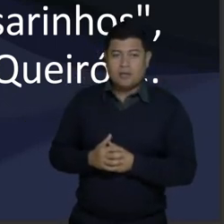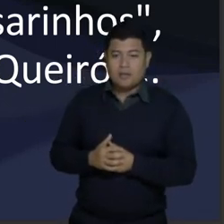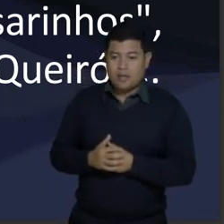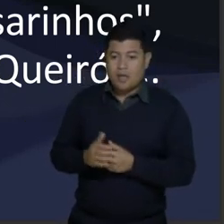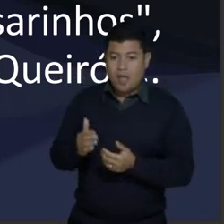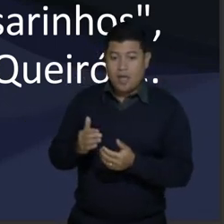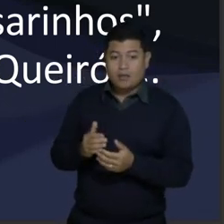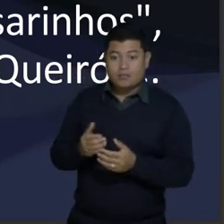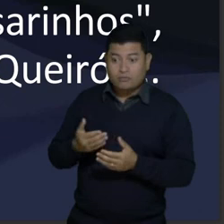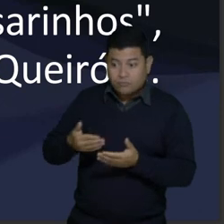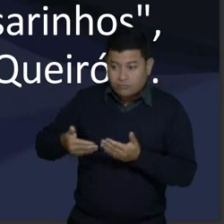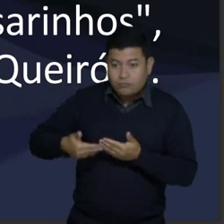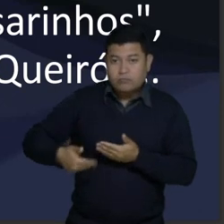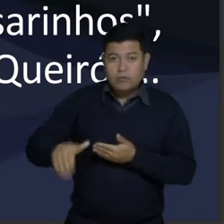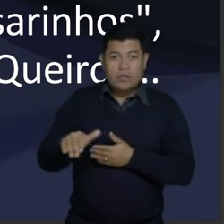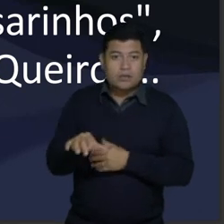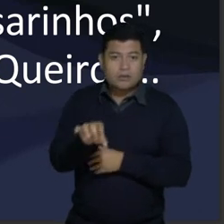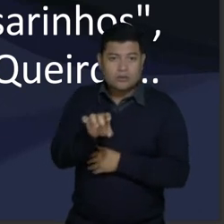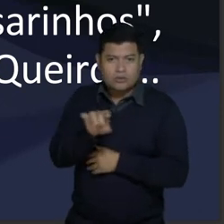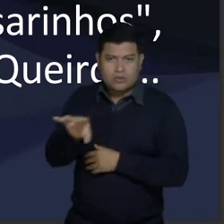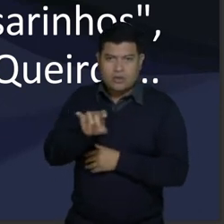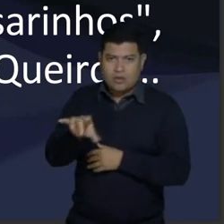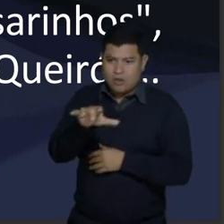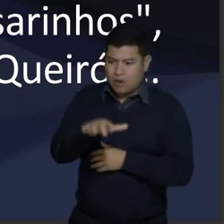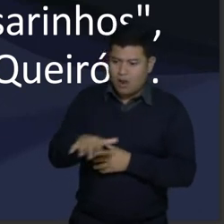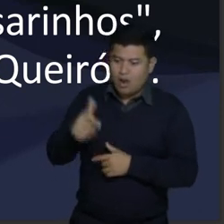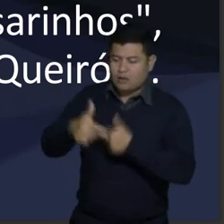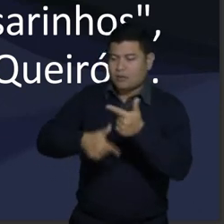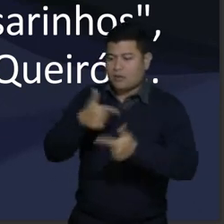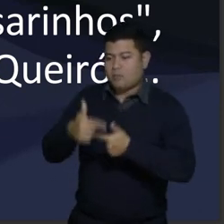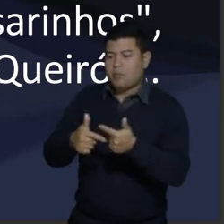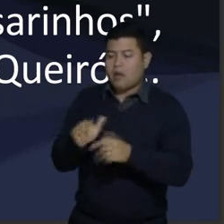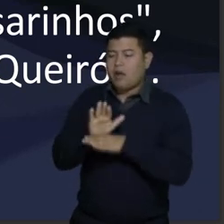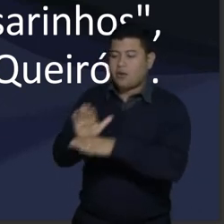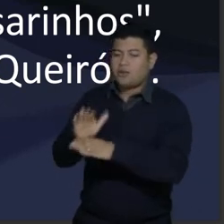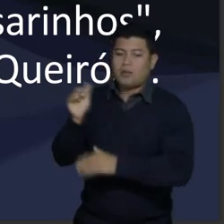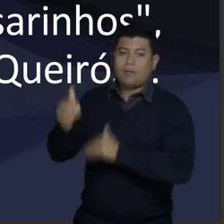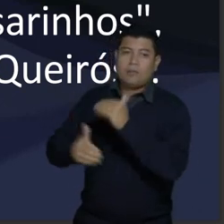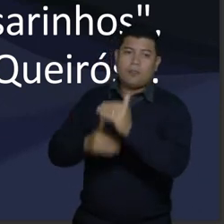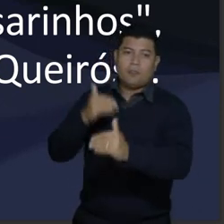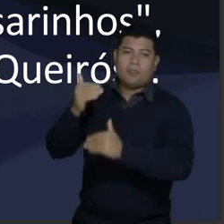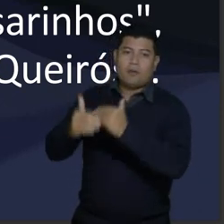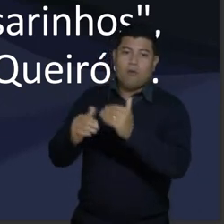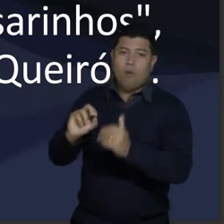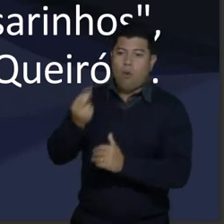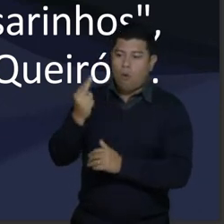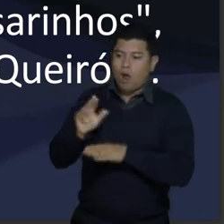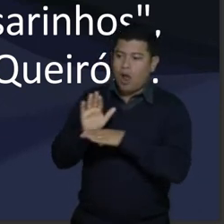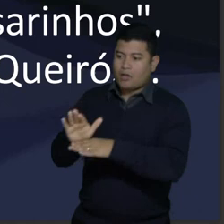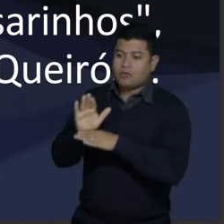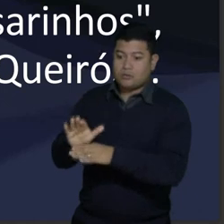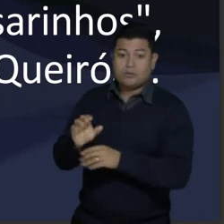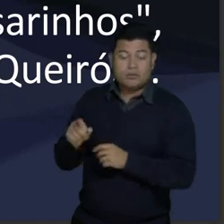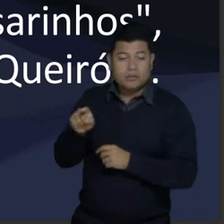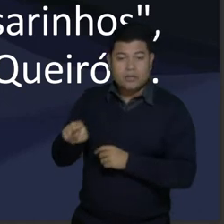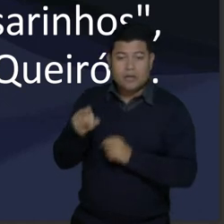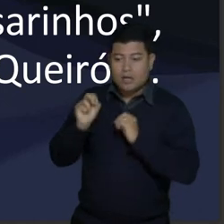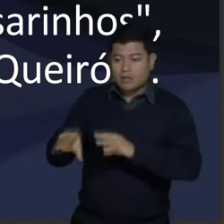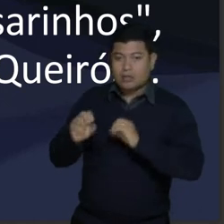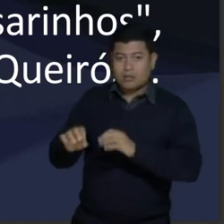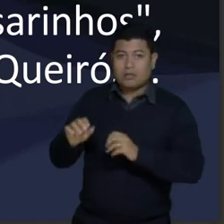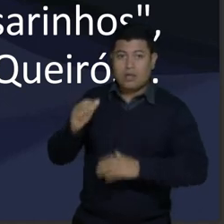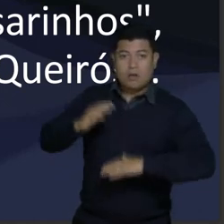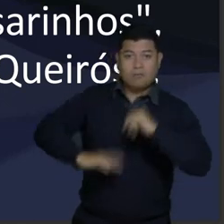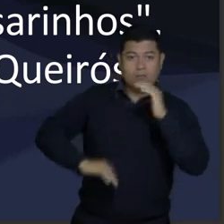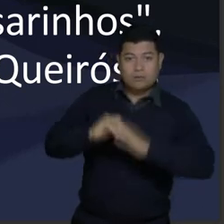perpassa não apenas um trabalho de desenvolvimento ou de Reeducação de habilidades eh dos